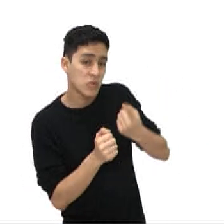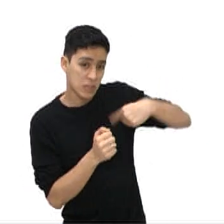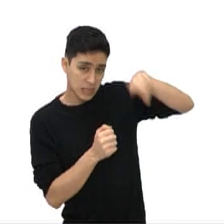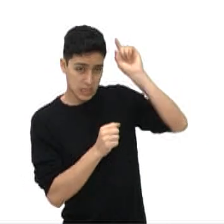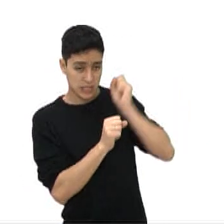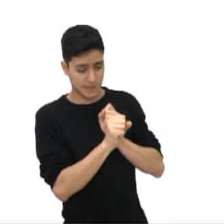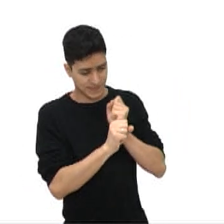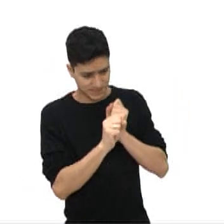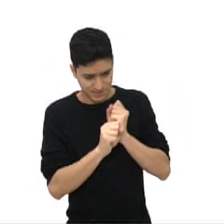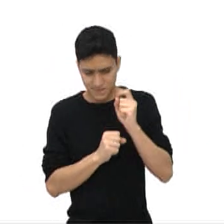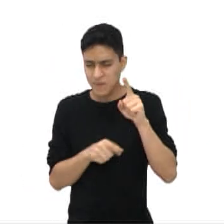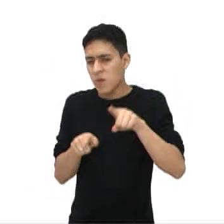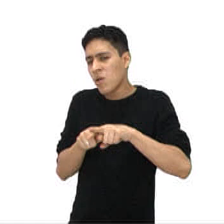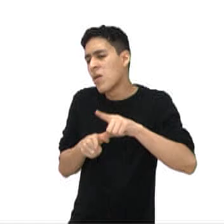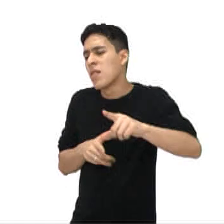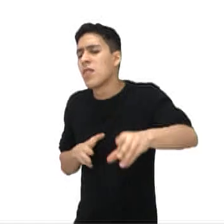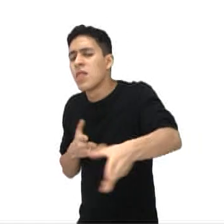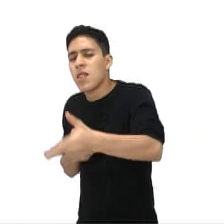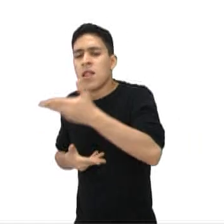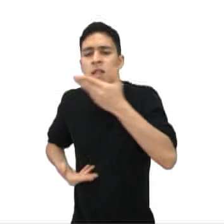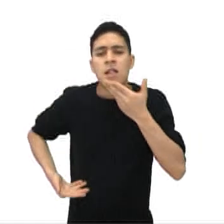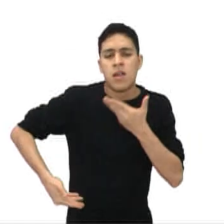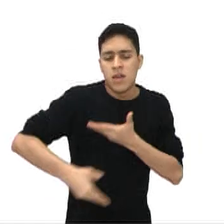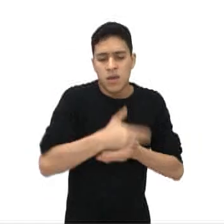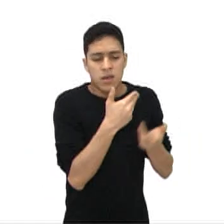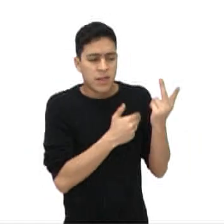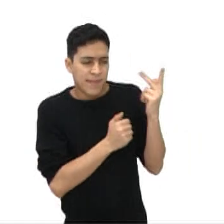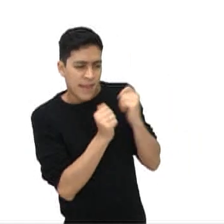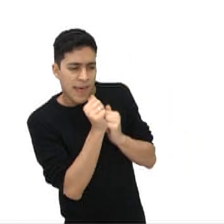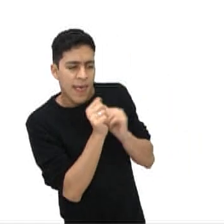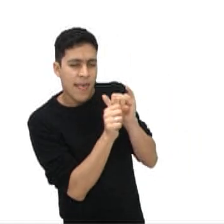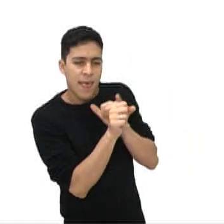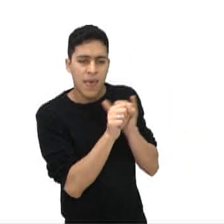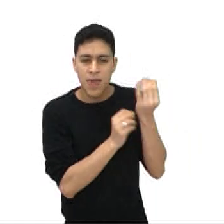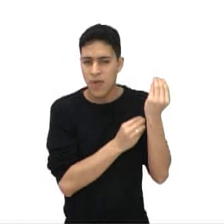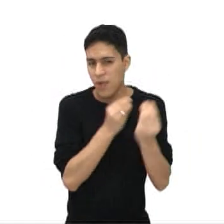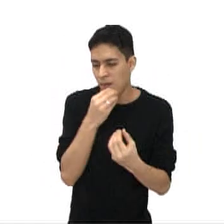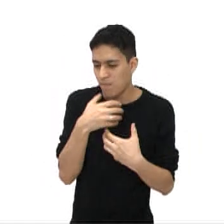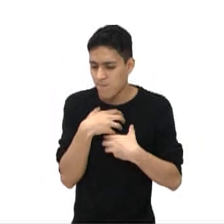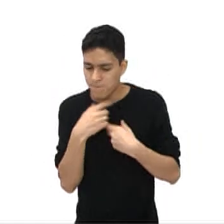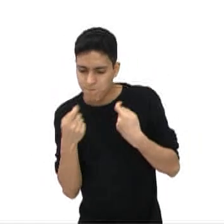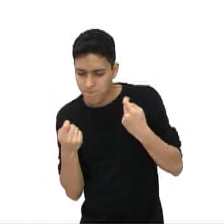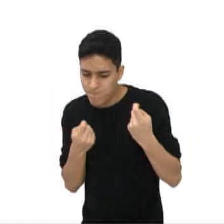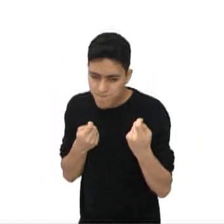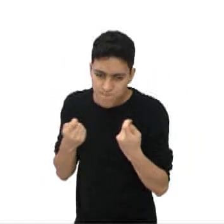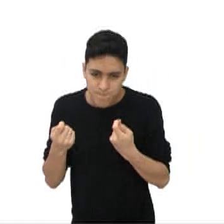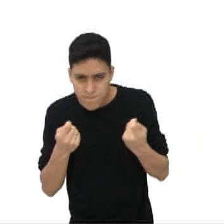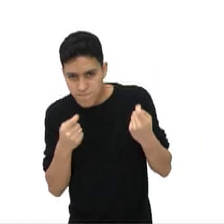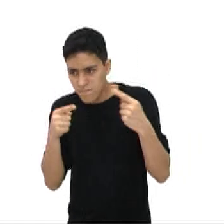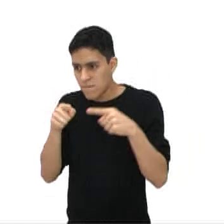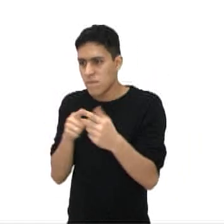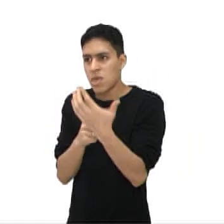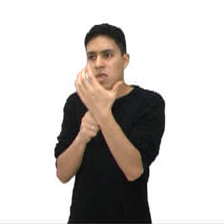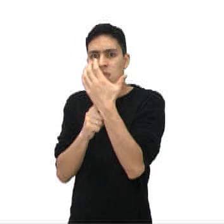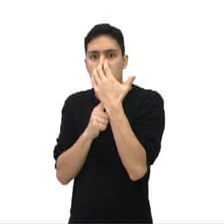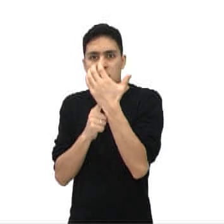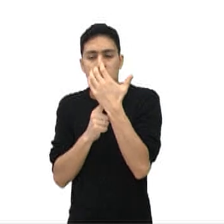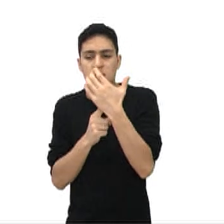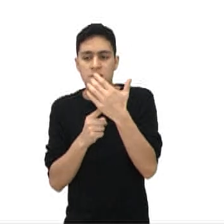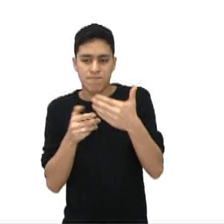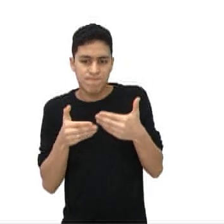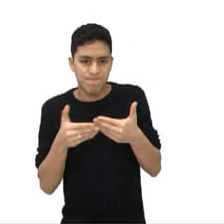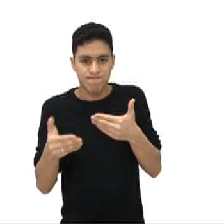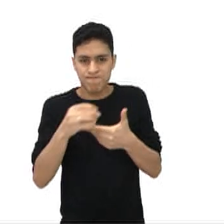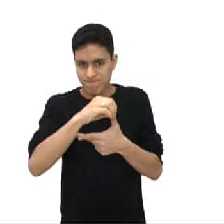anos para compartilhar um pouquinho seus segredos de como lidar com essa pressão que envolve prestar o